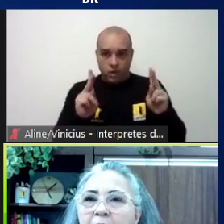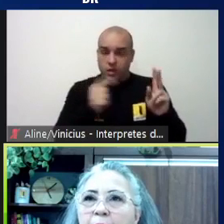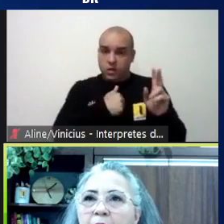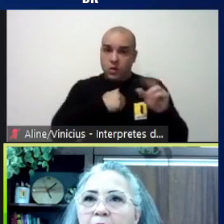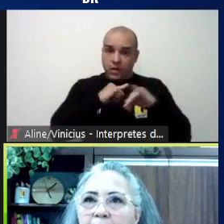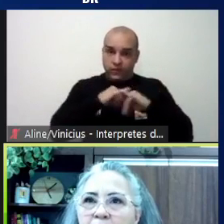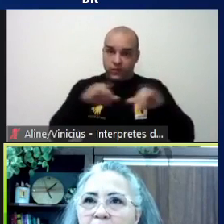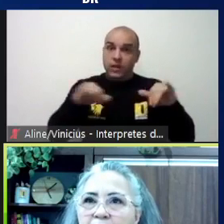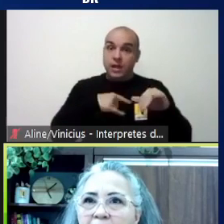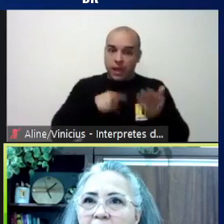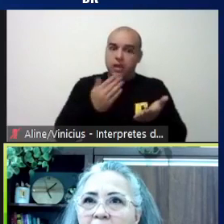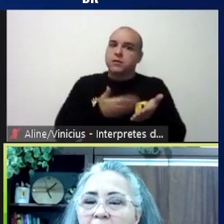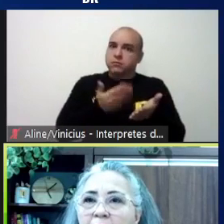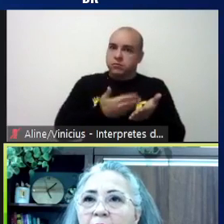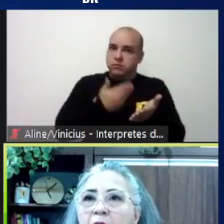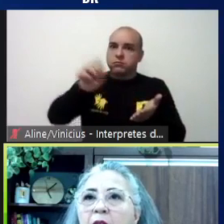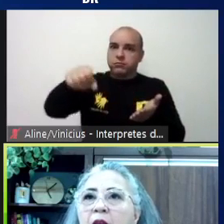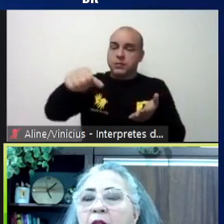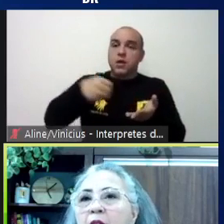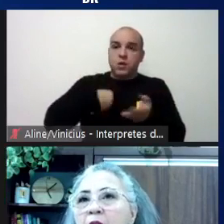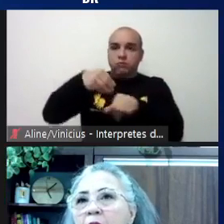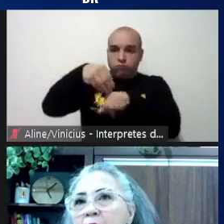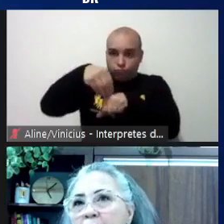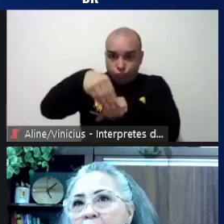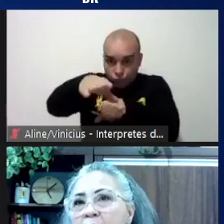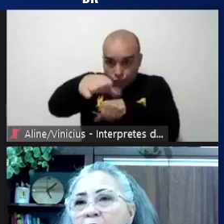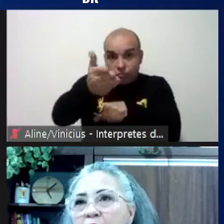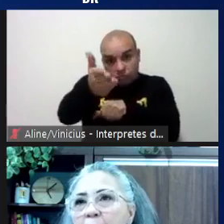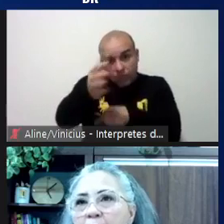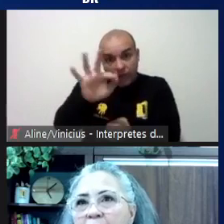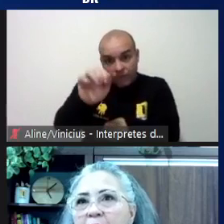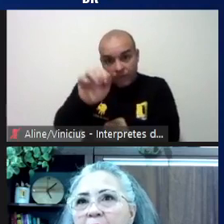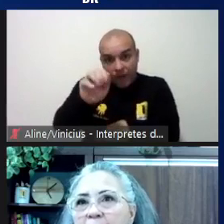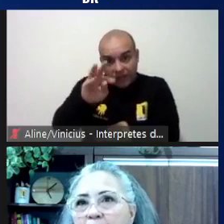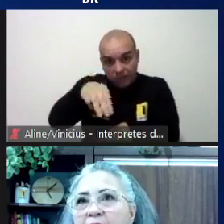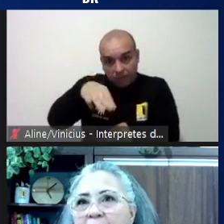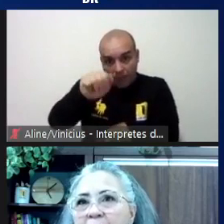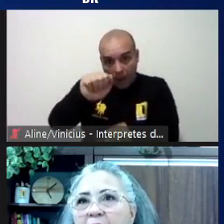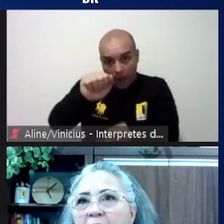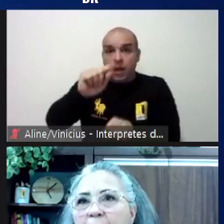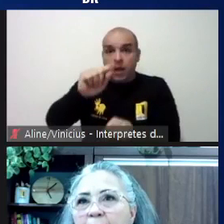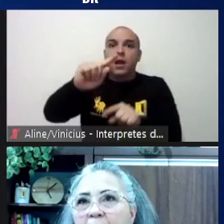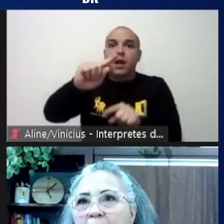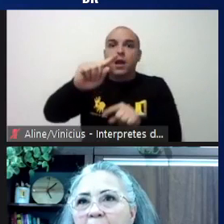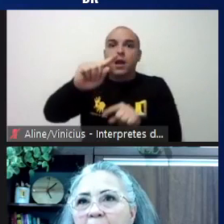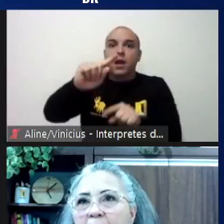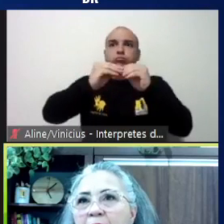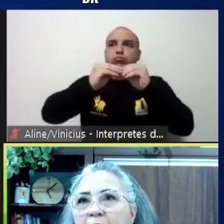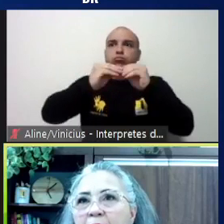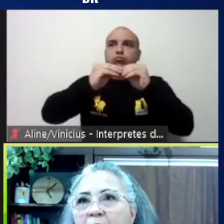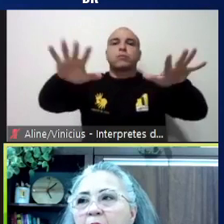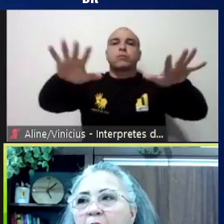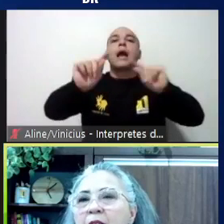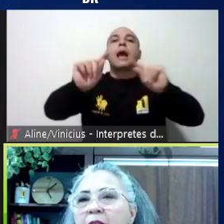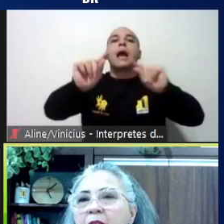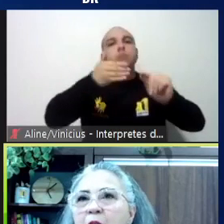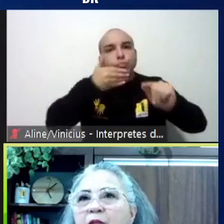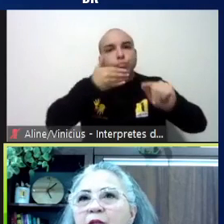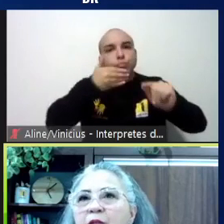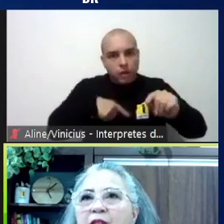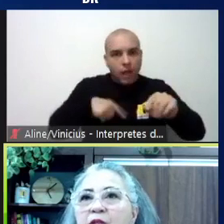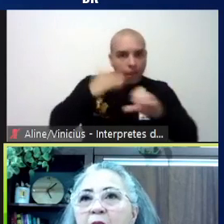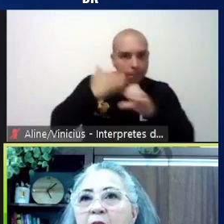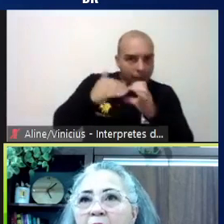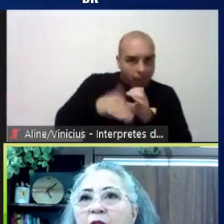material para você. E, ok. Eu acho que pode se encaminhar para que possam deixar